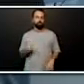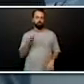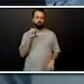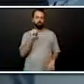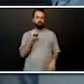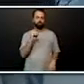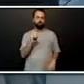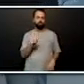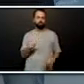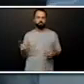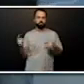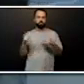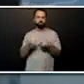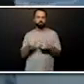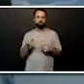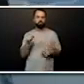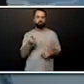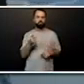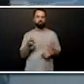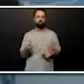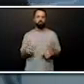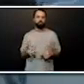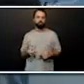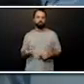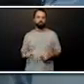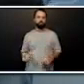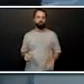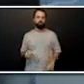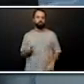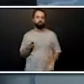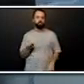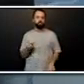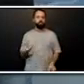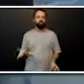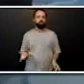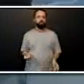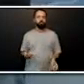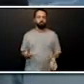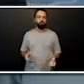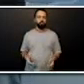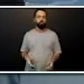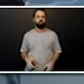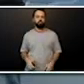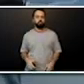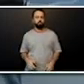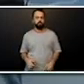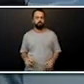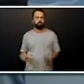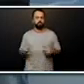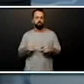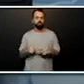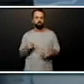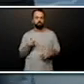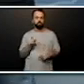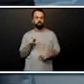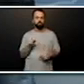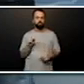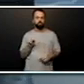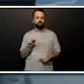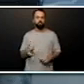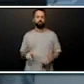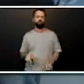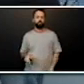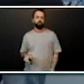ele serve? Quem que ele é? Quais são as funções do